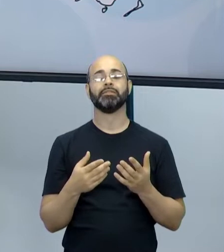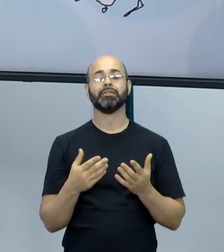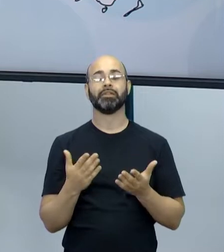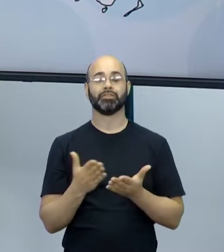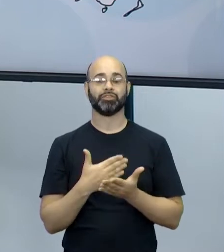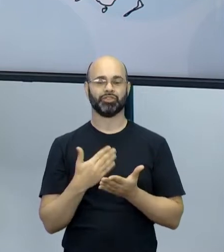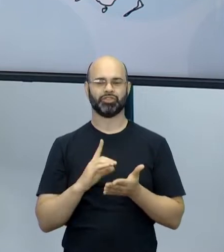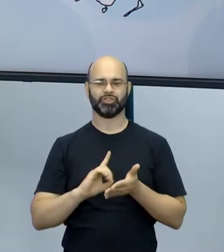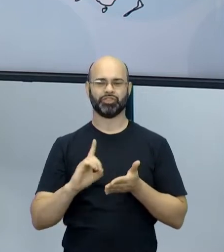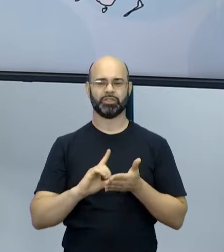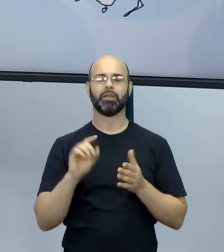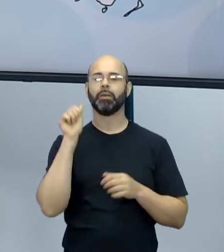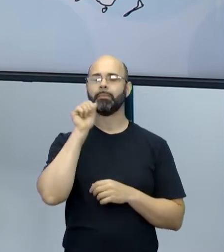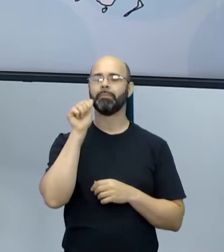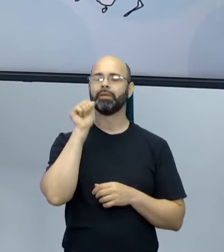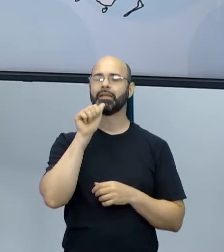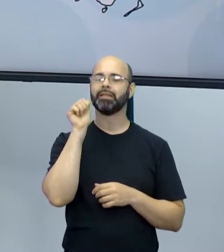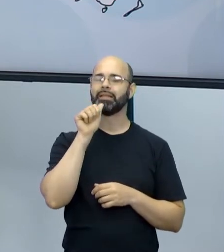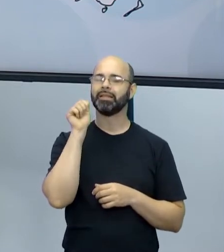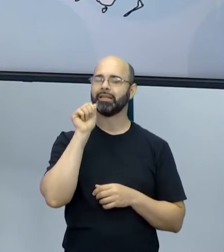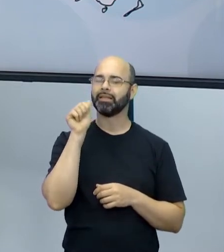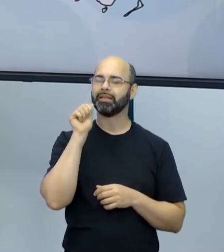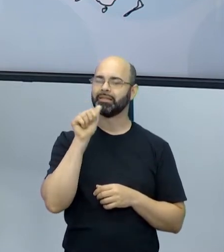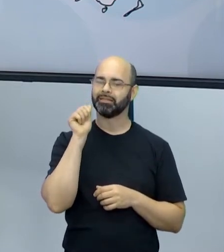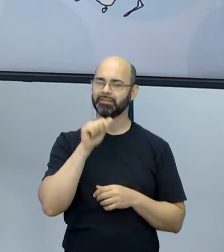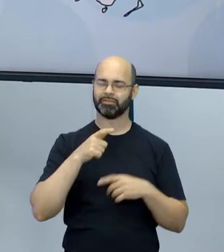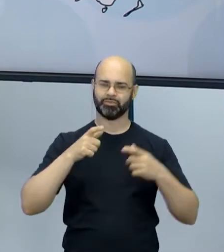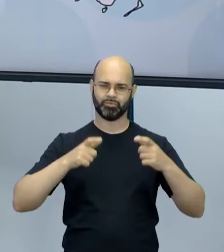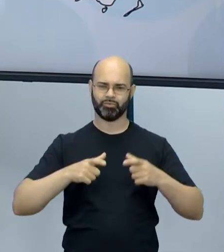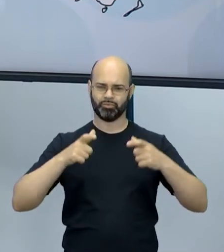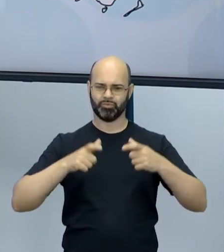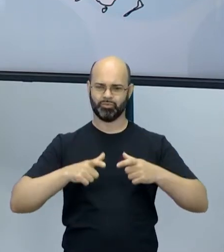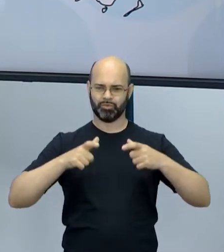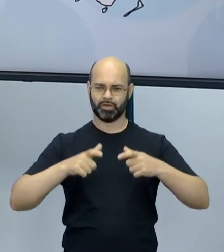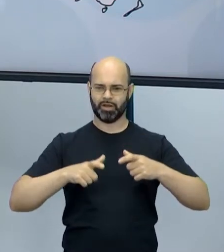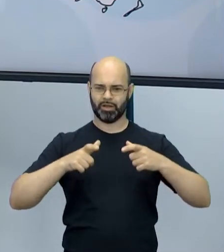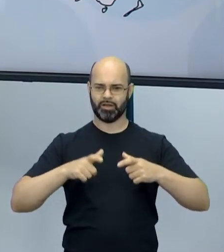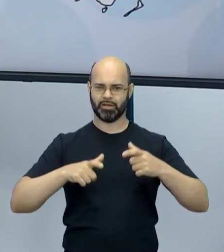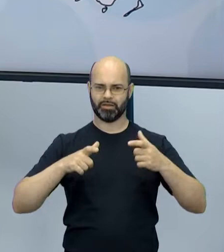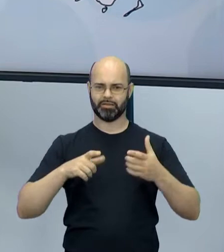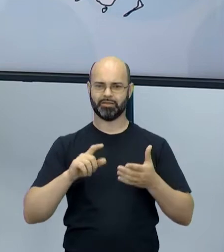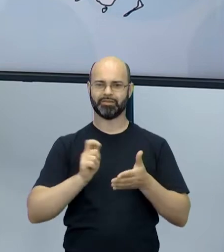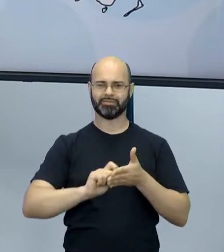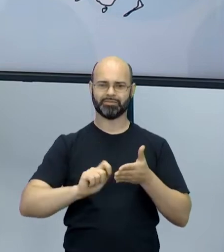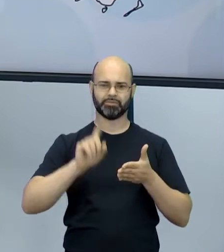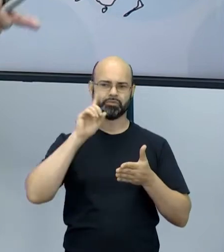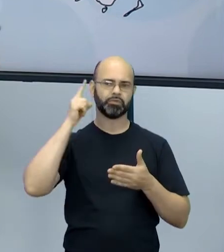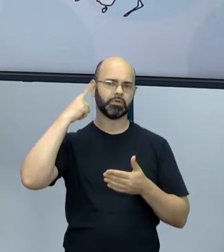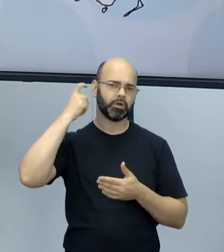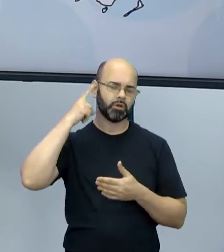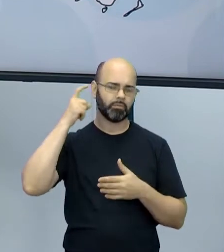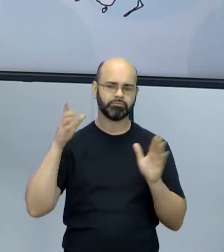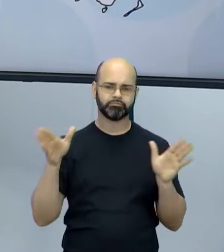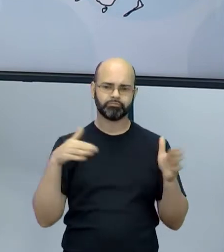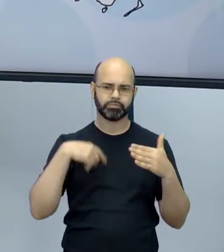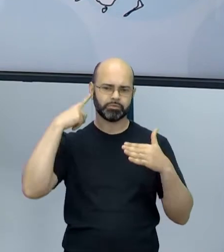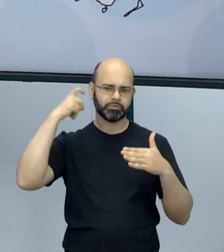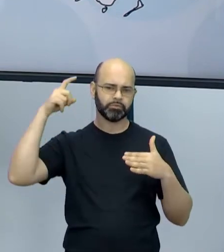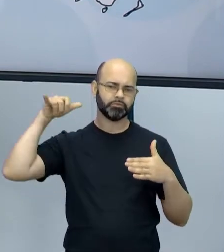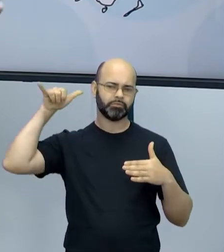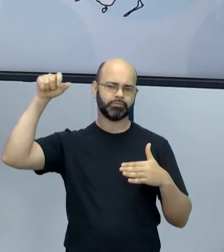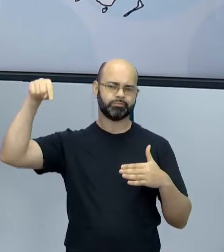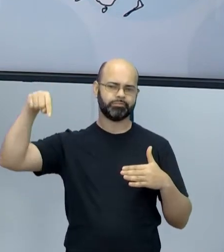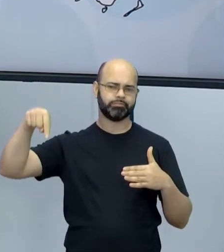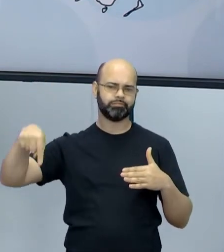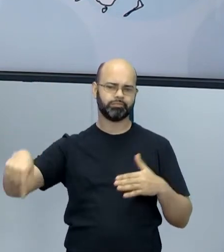Mundial a partir de uma menina que está presa num cubículo, num quarto, e ela escuta as bombas caindo, os reflexos da Segunda